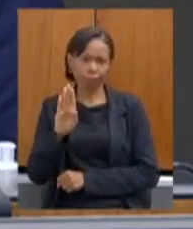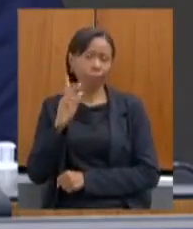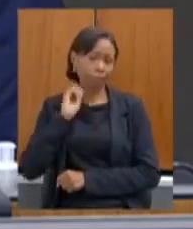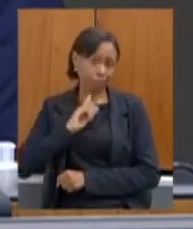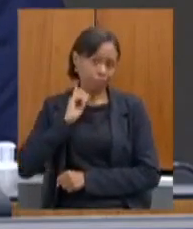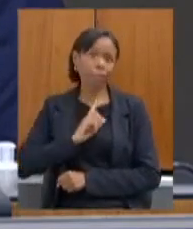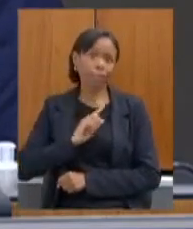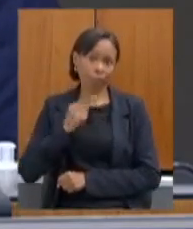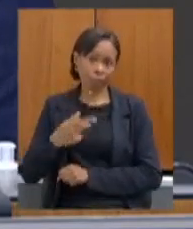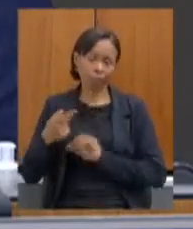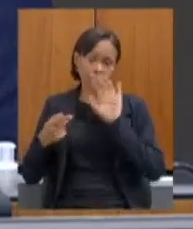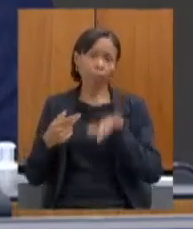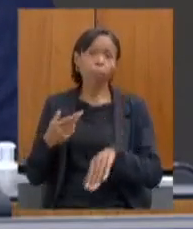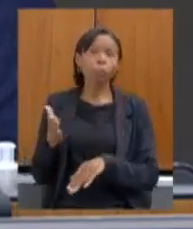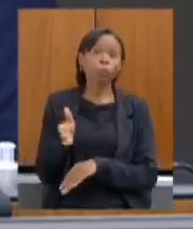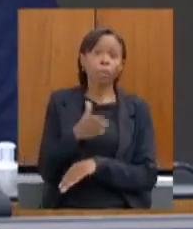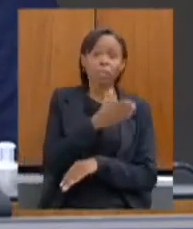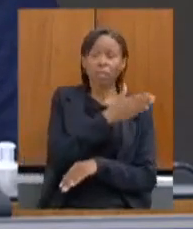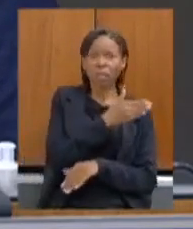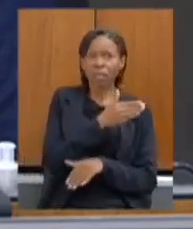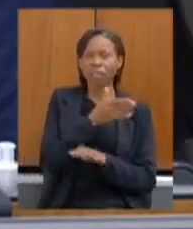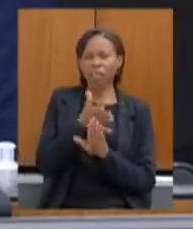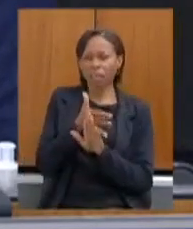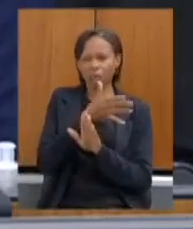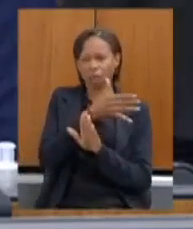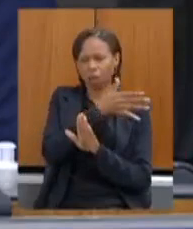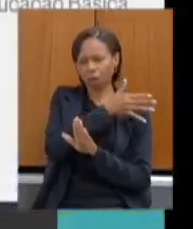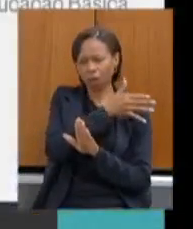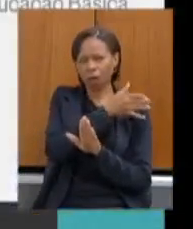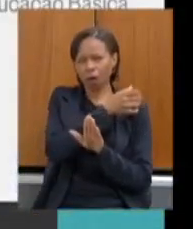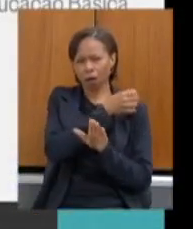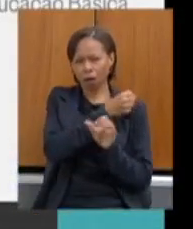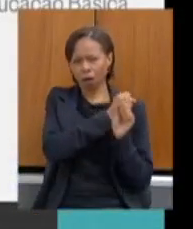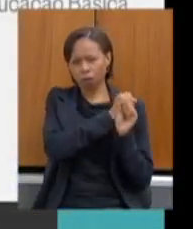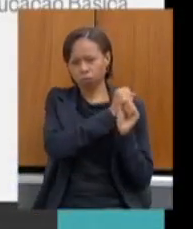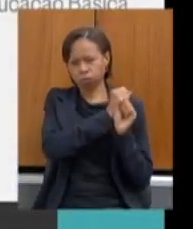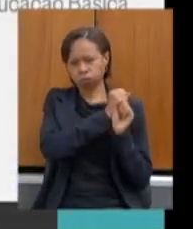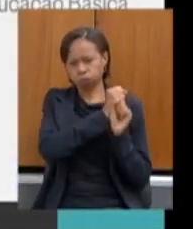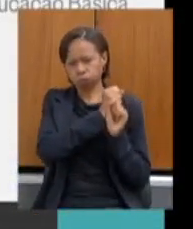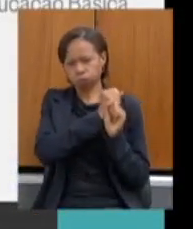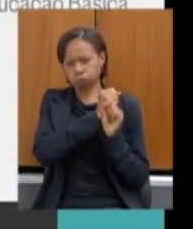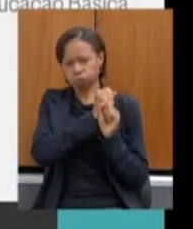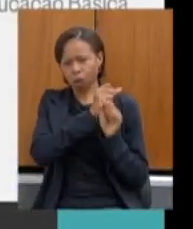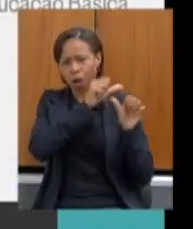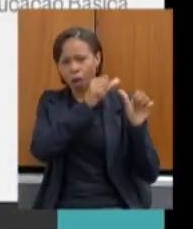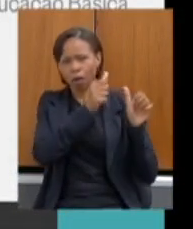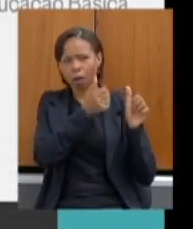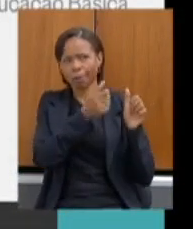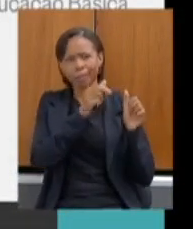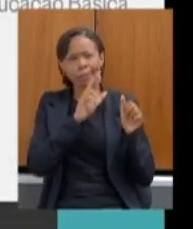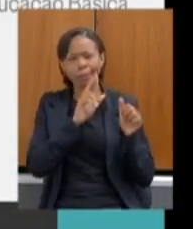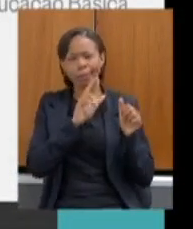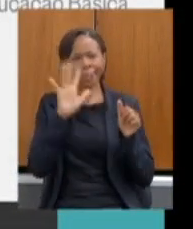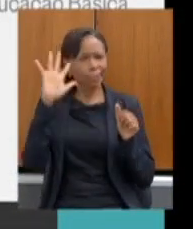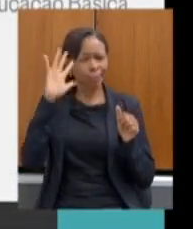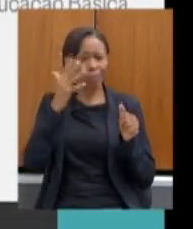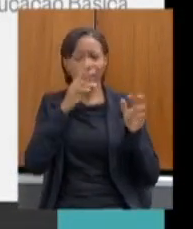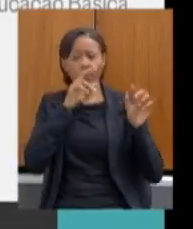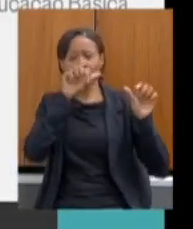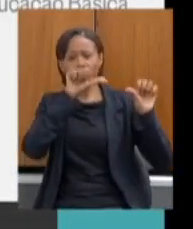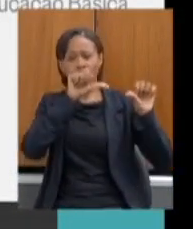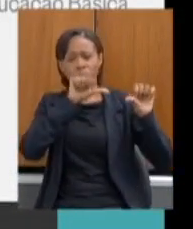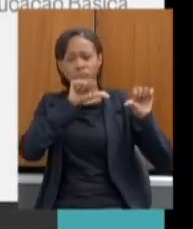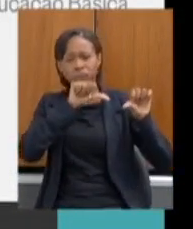anos de consequência de resultados negativos, alguns anos até